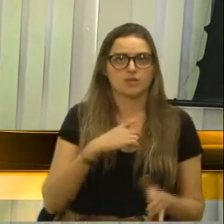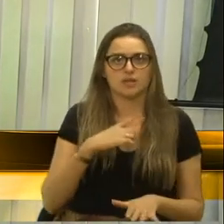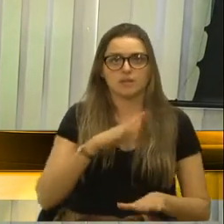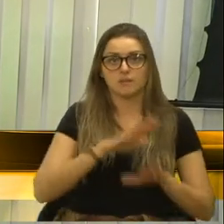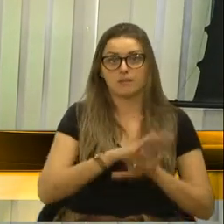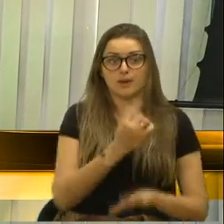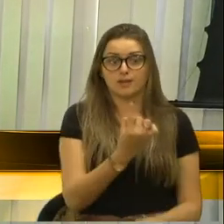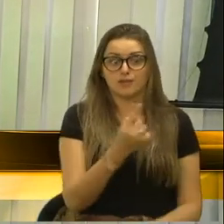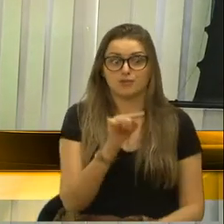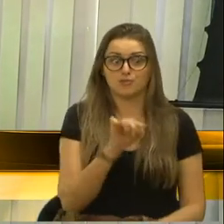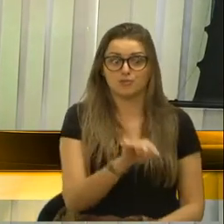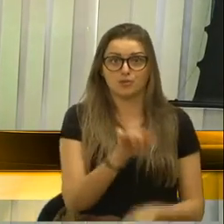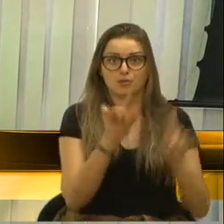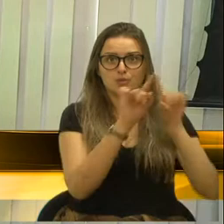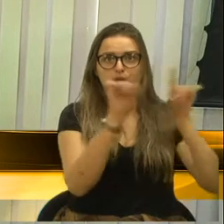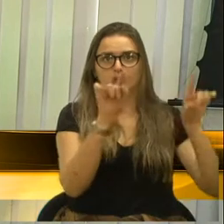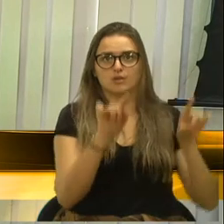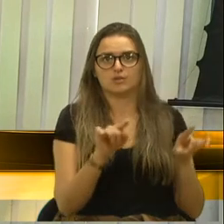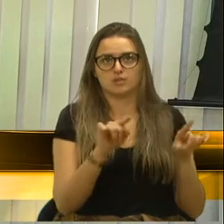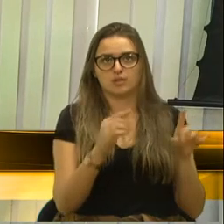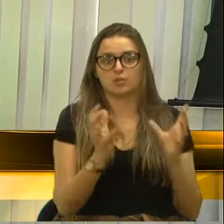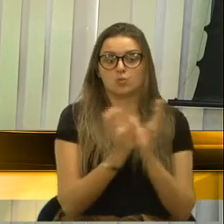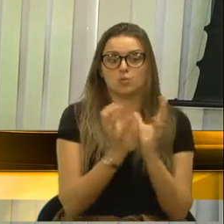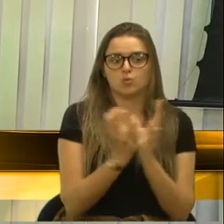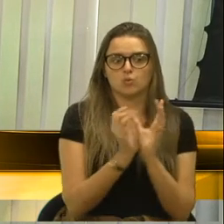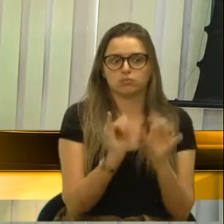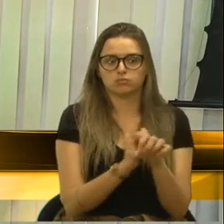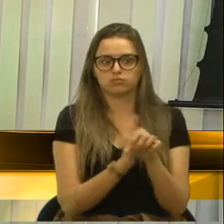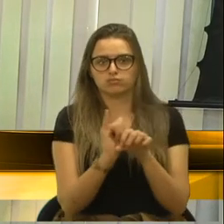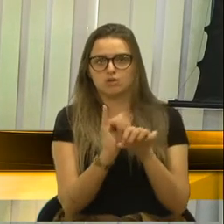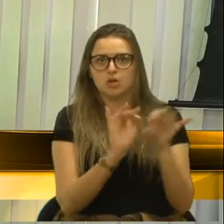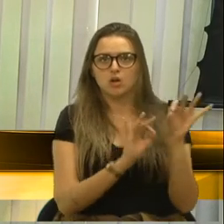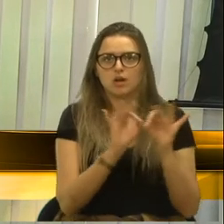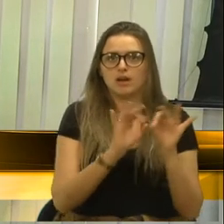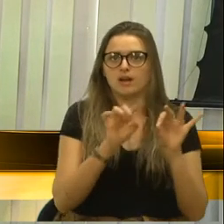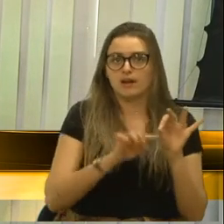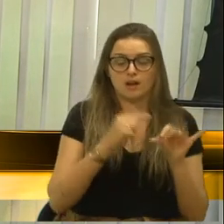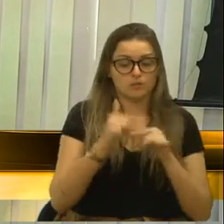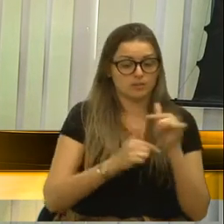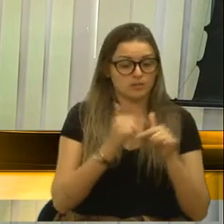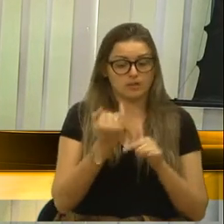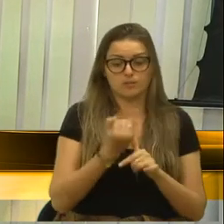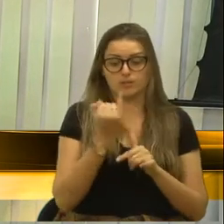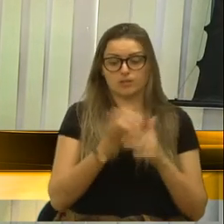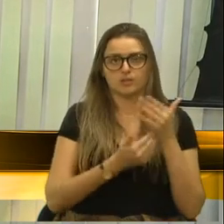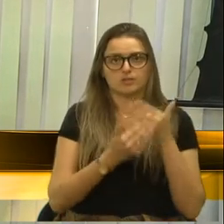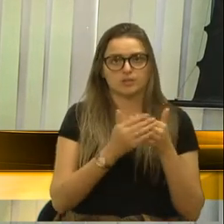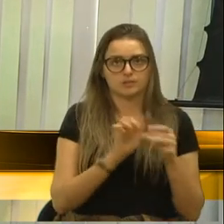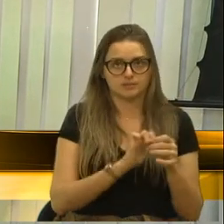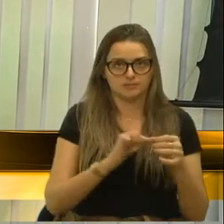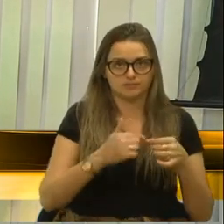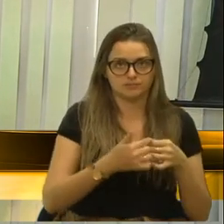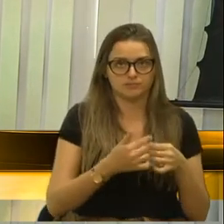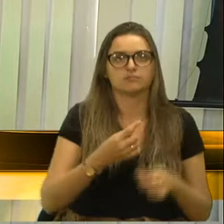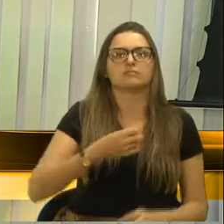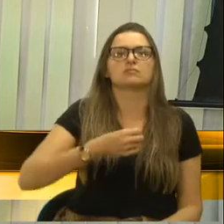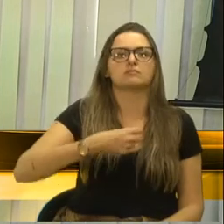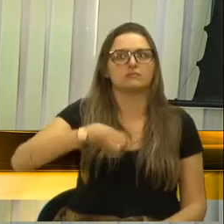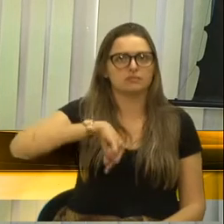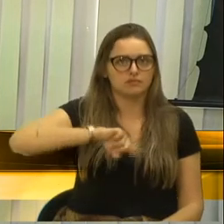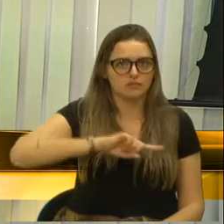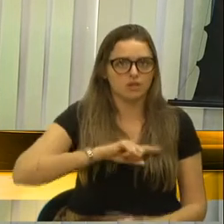de 1.000 funcionários, um grupo estratégico, um serviço essencial para a cidade. Então, nós estamos fazendo